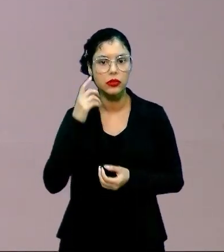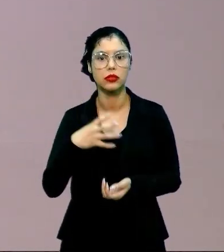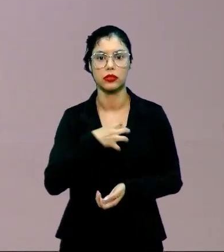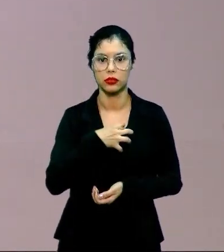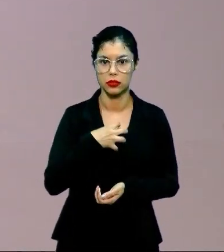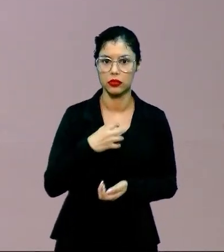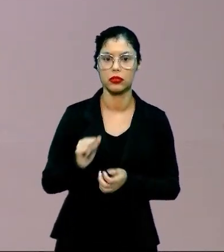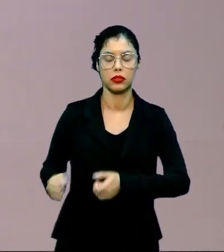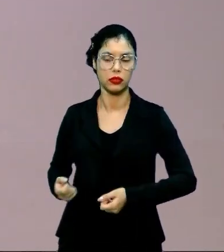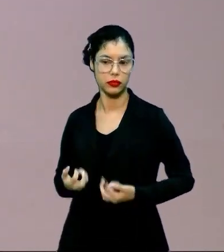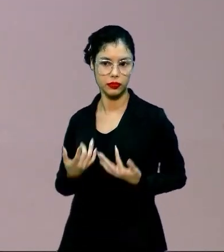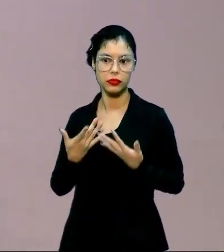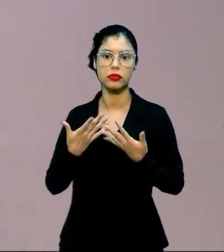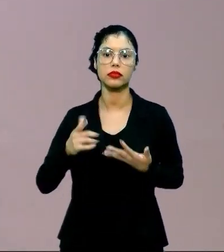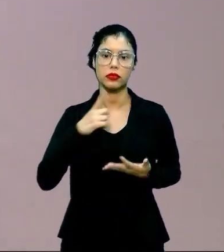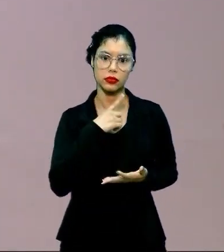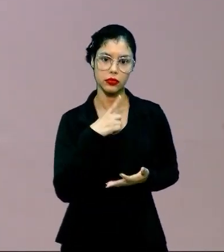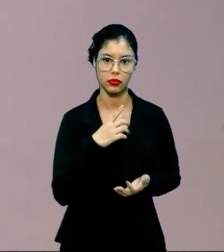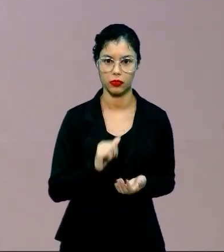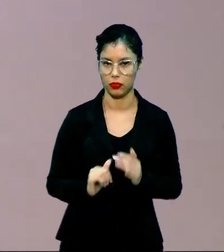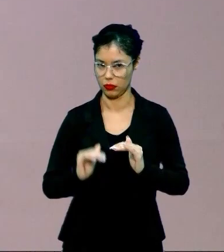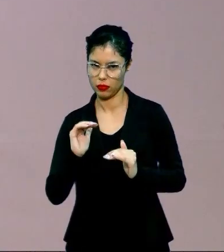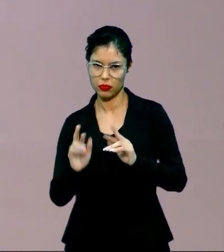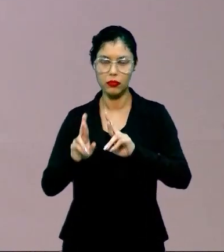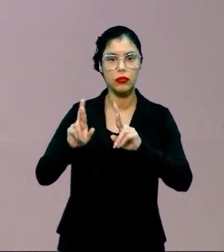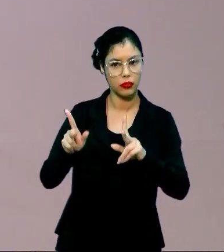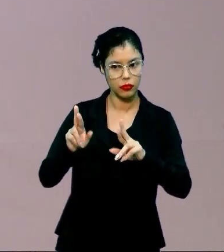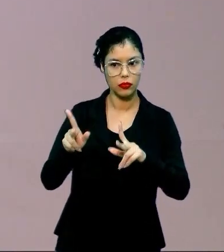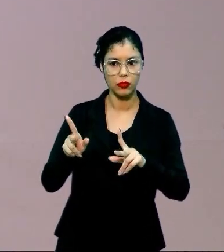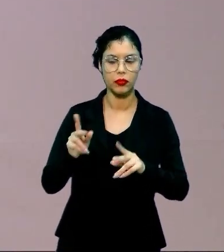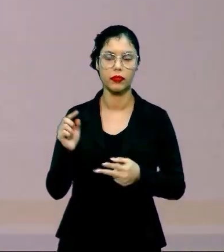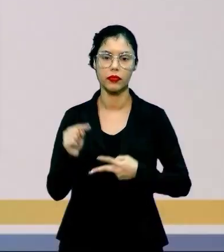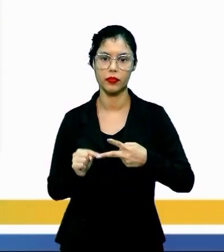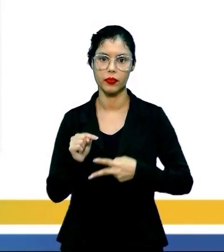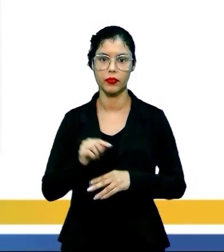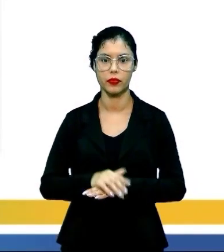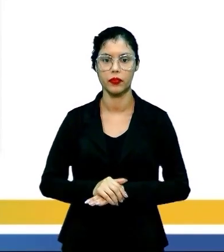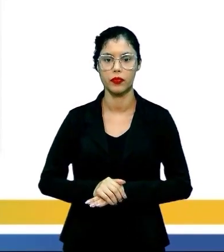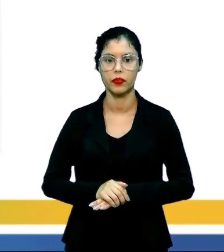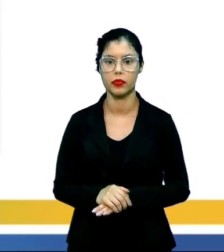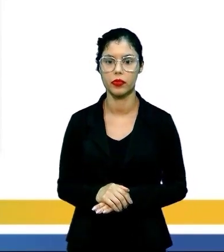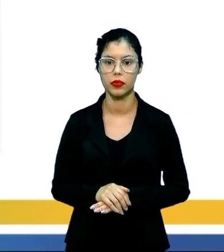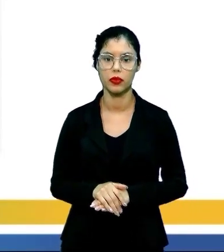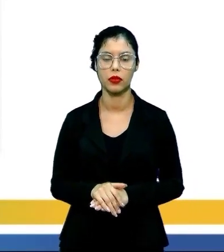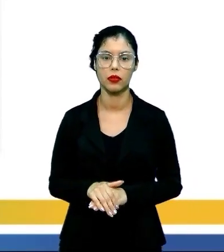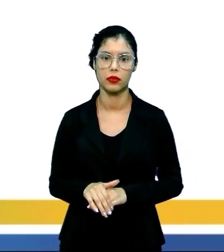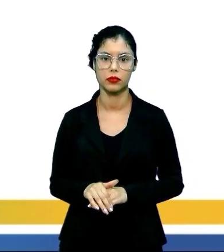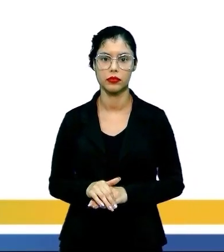sentimento, da emoção. Então, a gente tem essa diferença entre as duas.